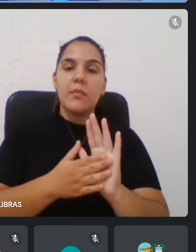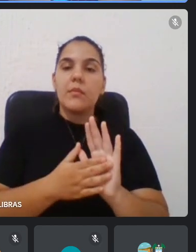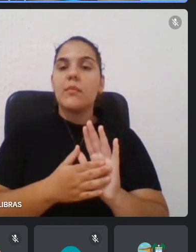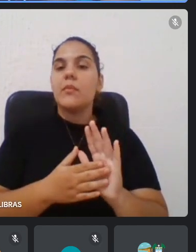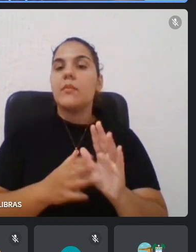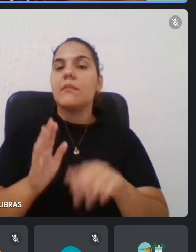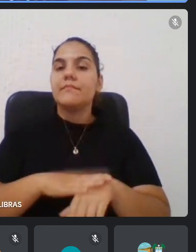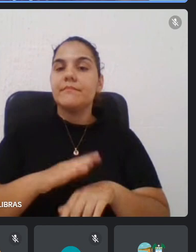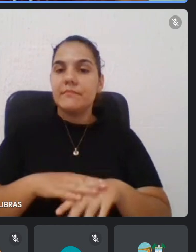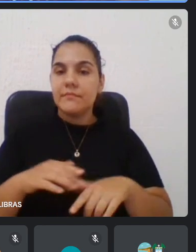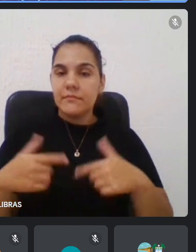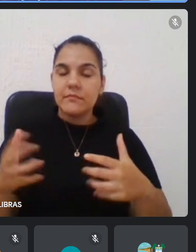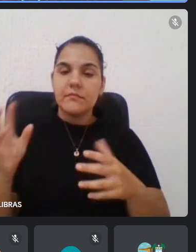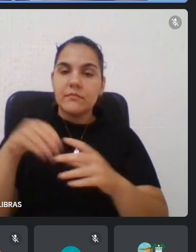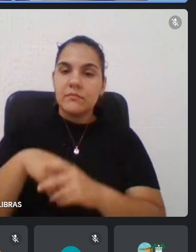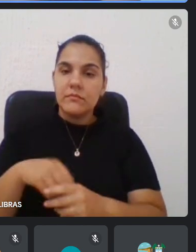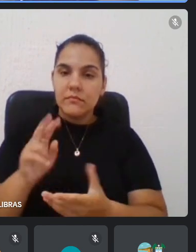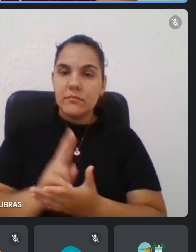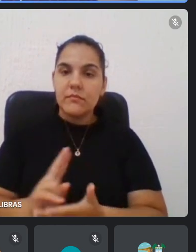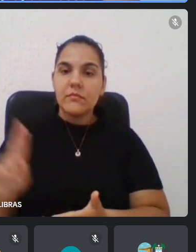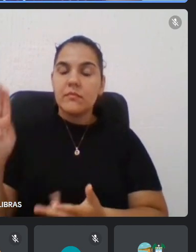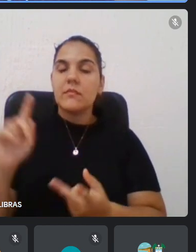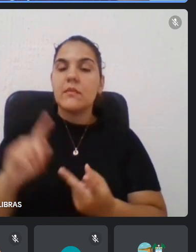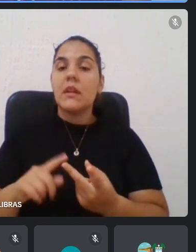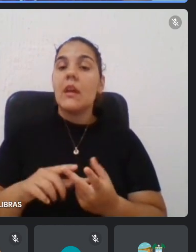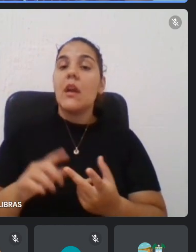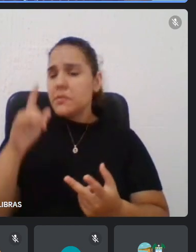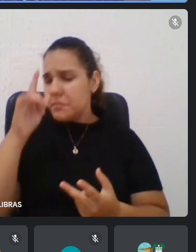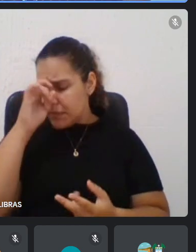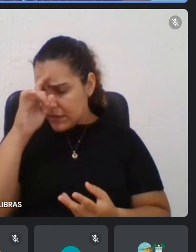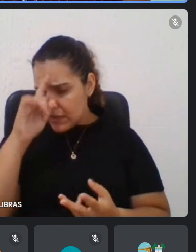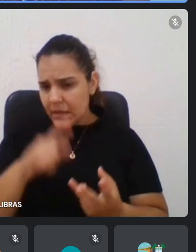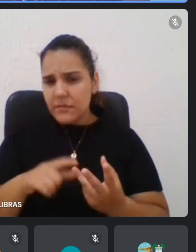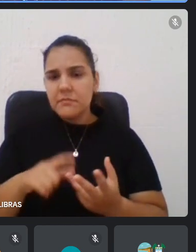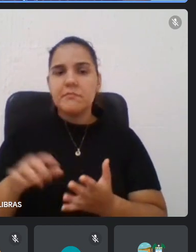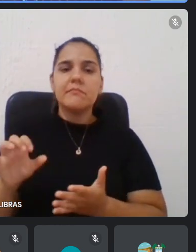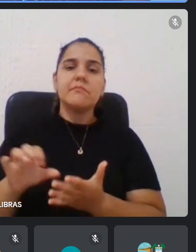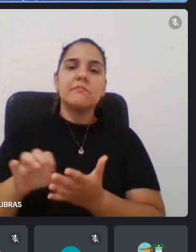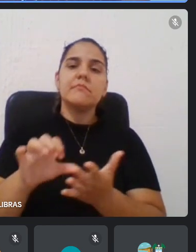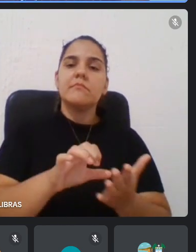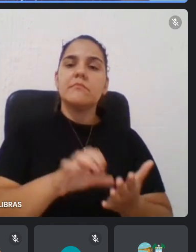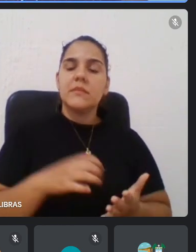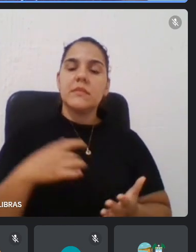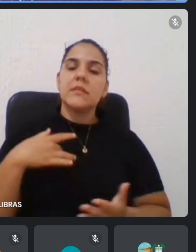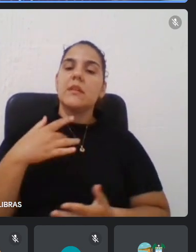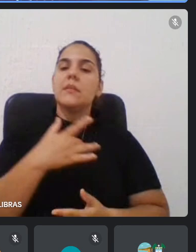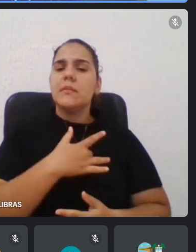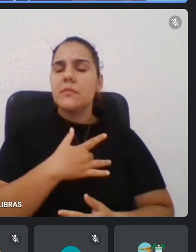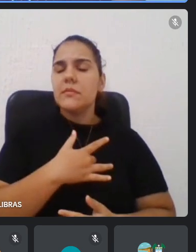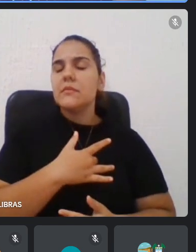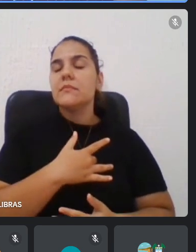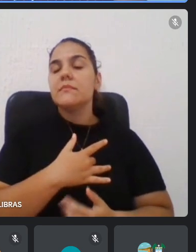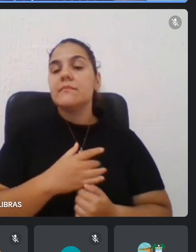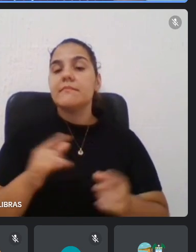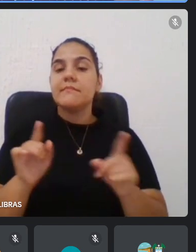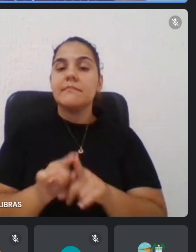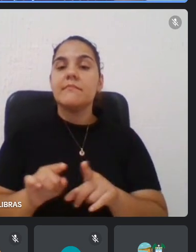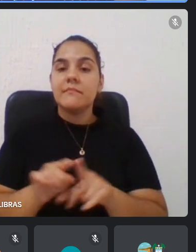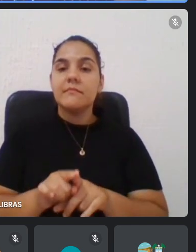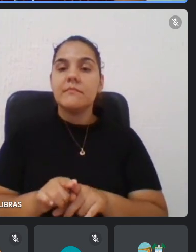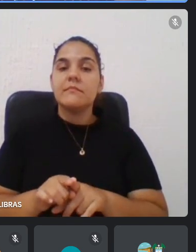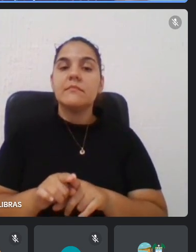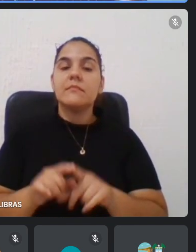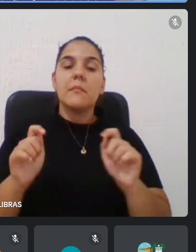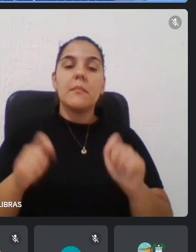ações em hospitais, em postos de saúde, em outros segmentos que vocês considerem ser importantes, vocês podem colocar e fazer ações